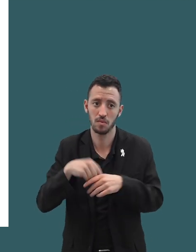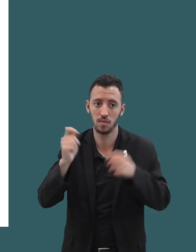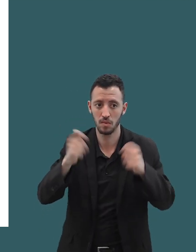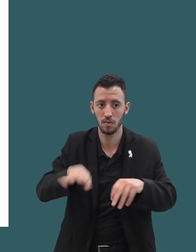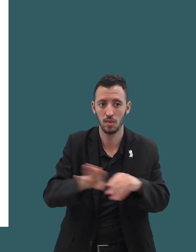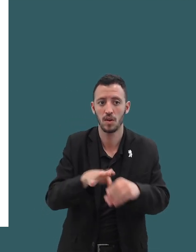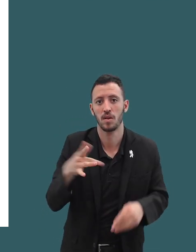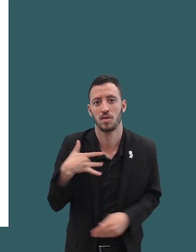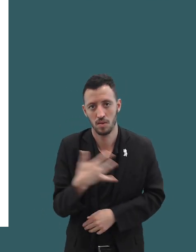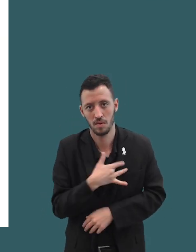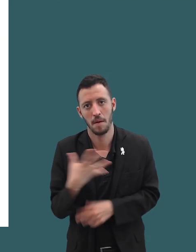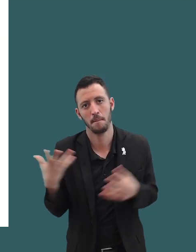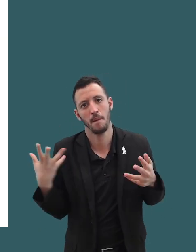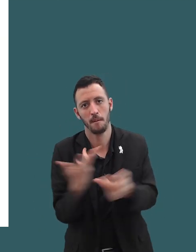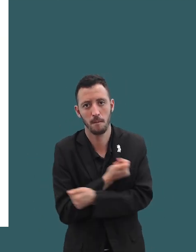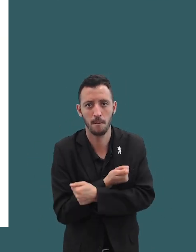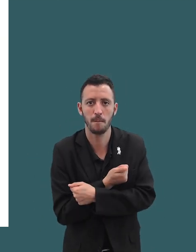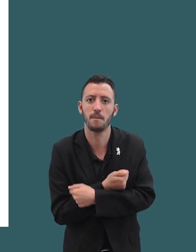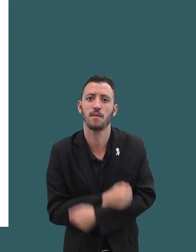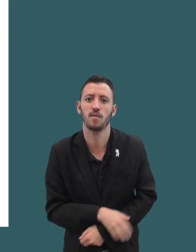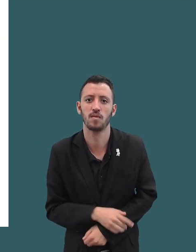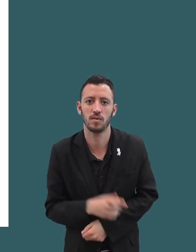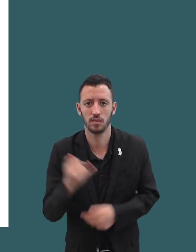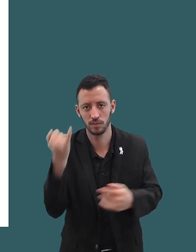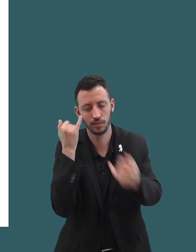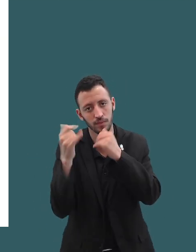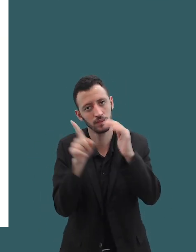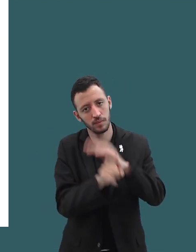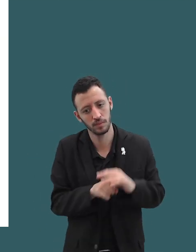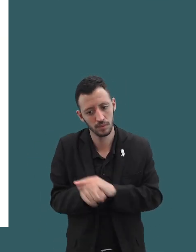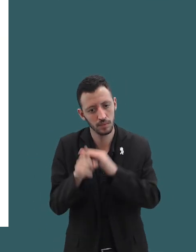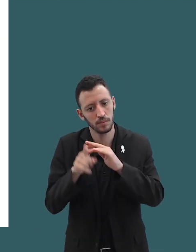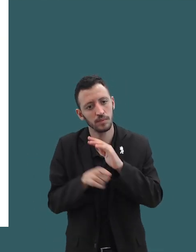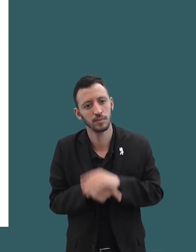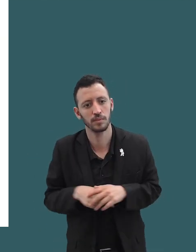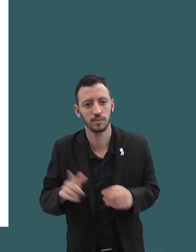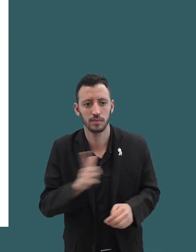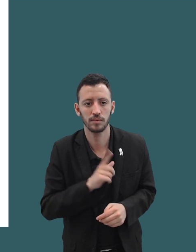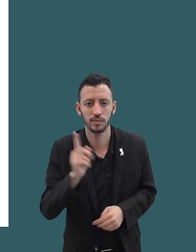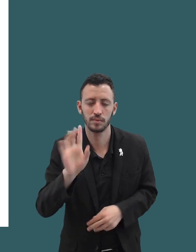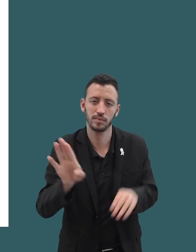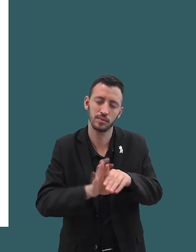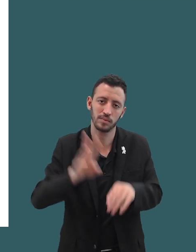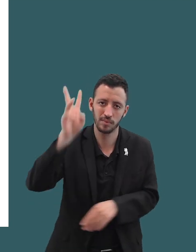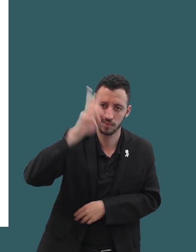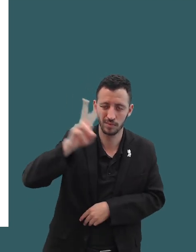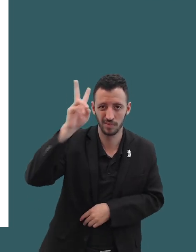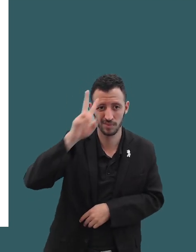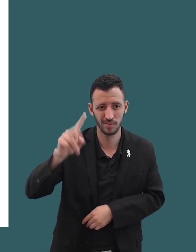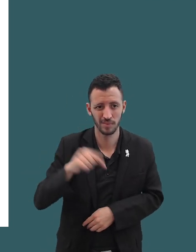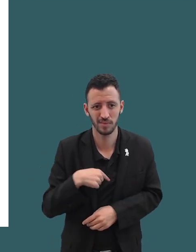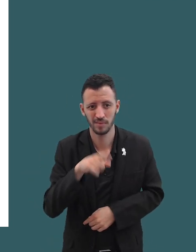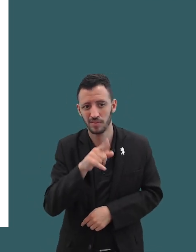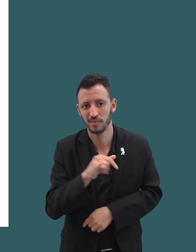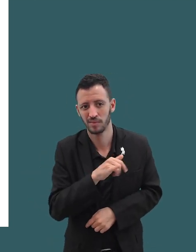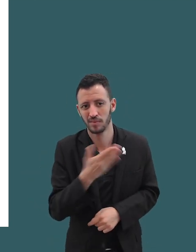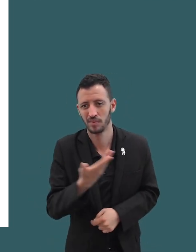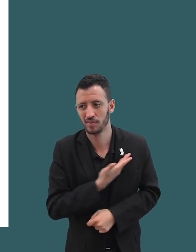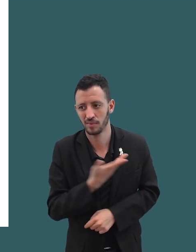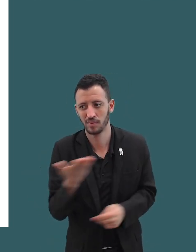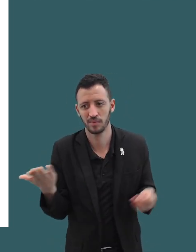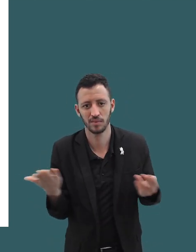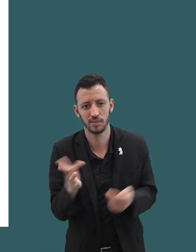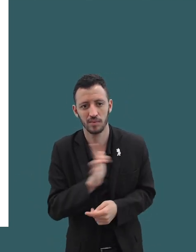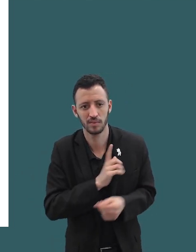vista da saúde, fantástico, né? Formação de pesquisadores. Queria lembrar também que eu e a irmã Ana